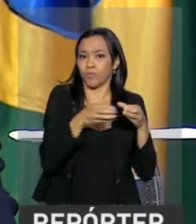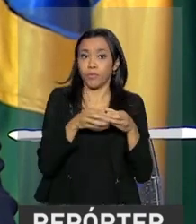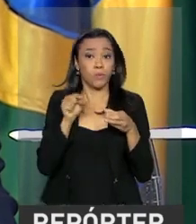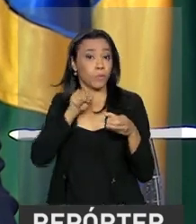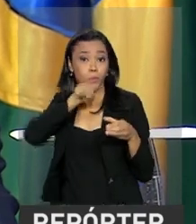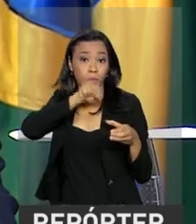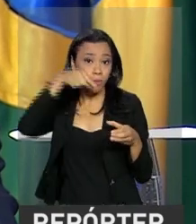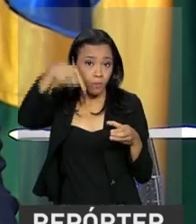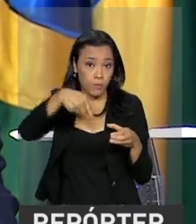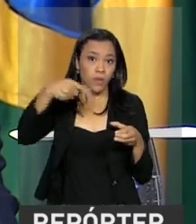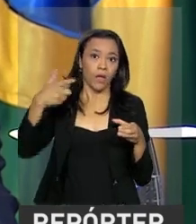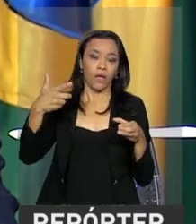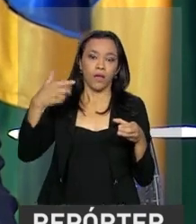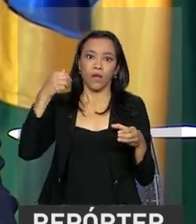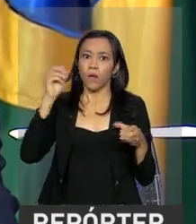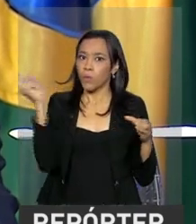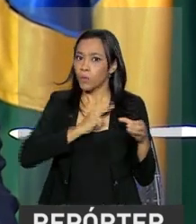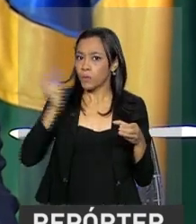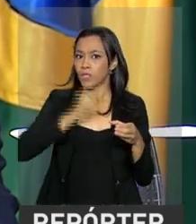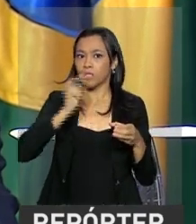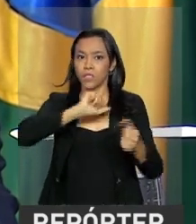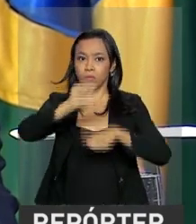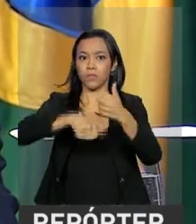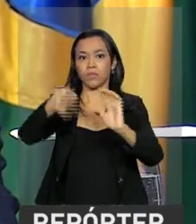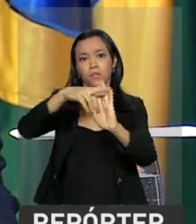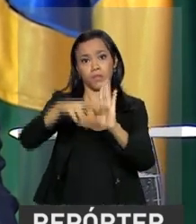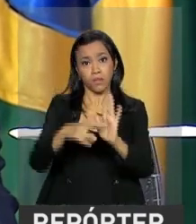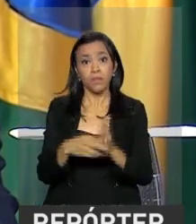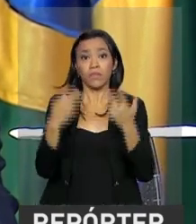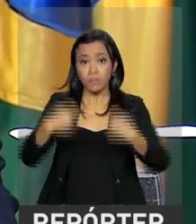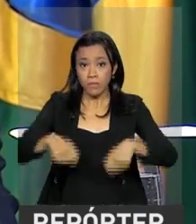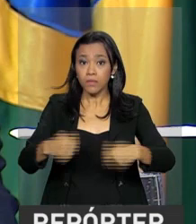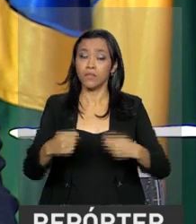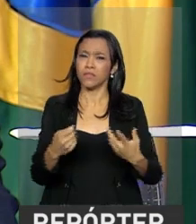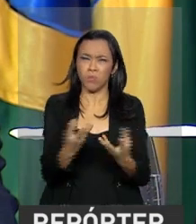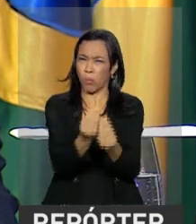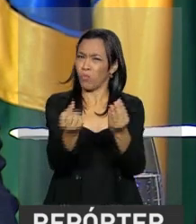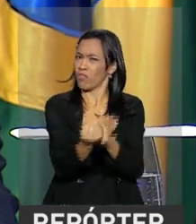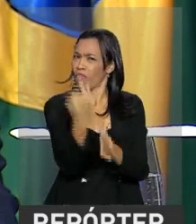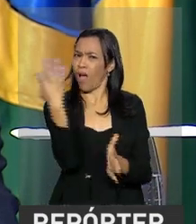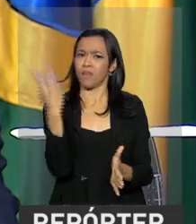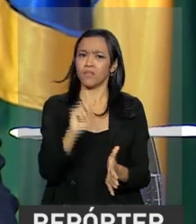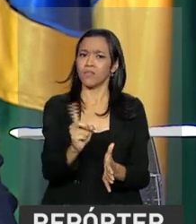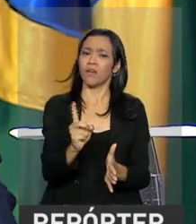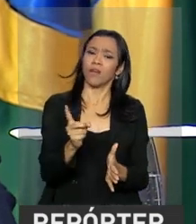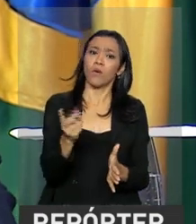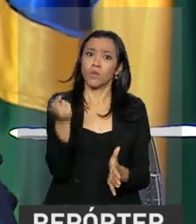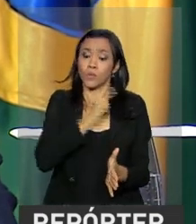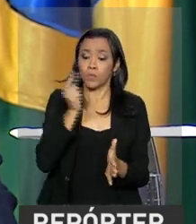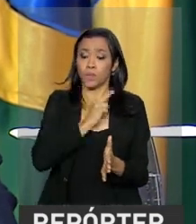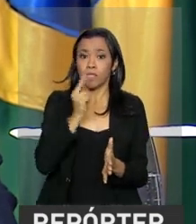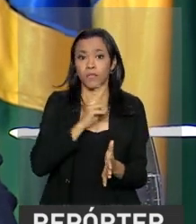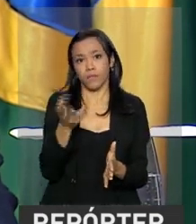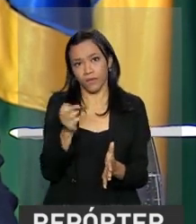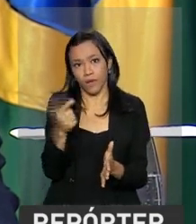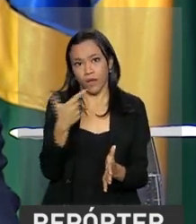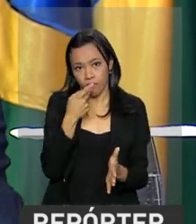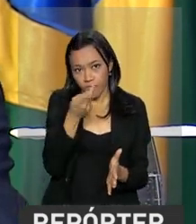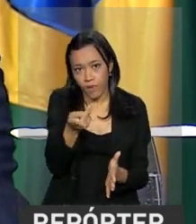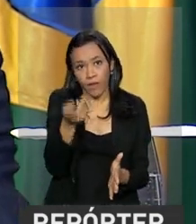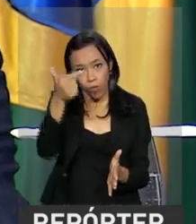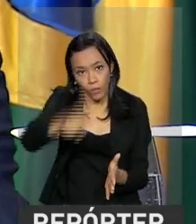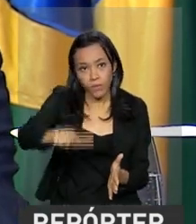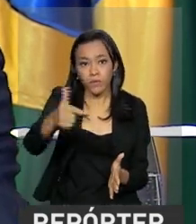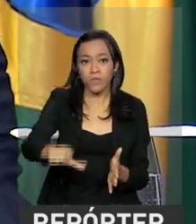necessidade das reformas urgentes que o Brasil precisa e não são muitas quando digo urgentes eu vou dizer o óbvio né